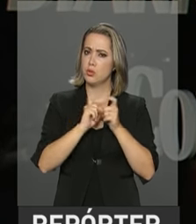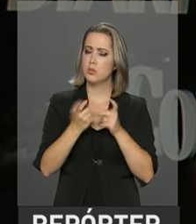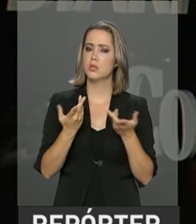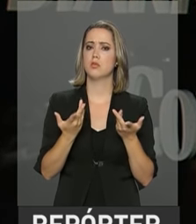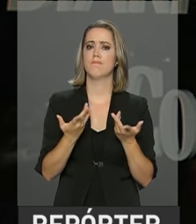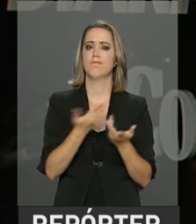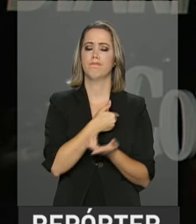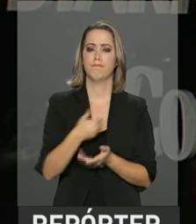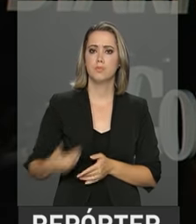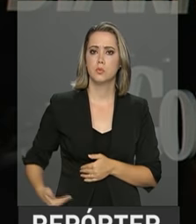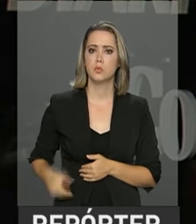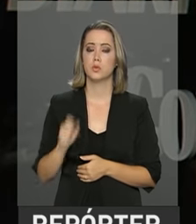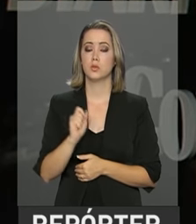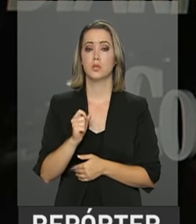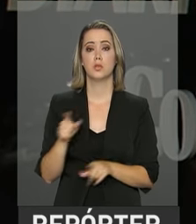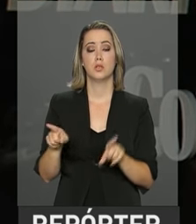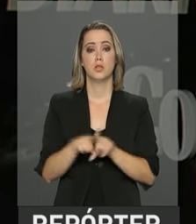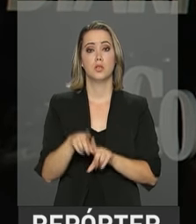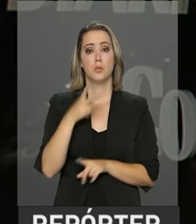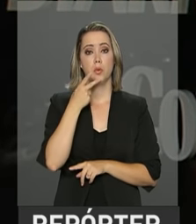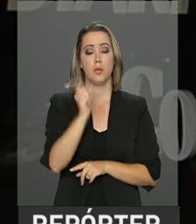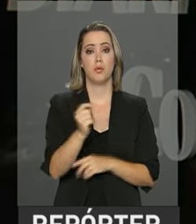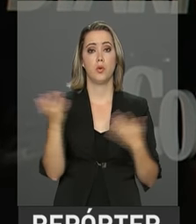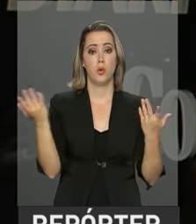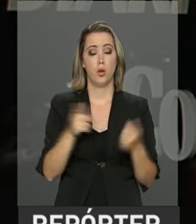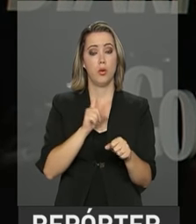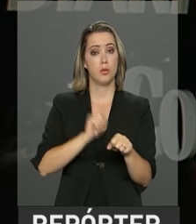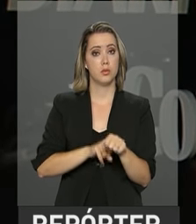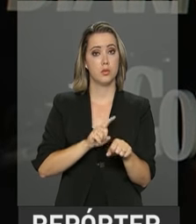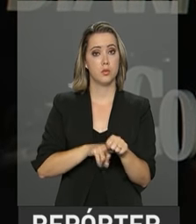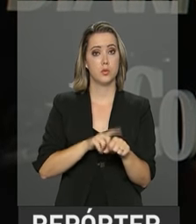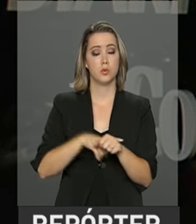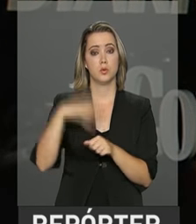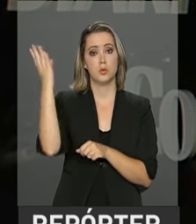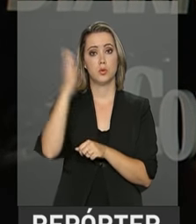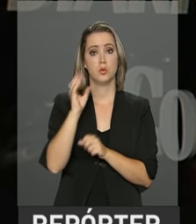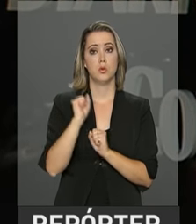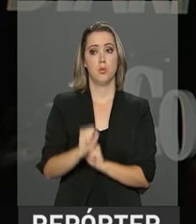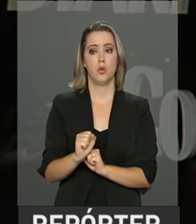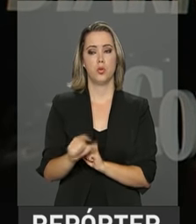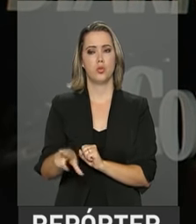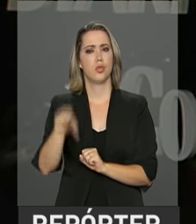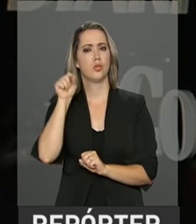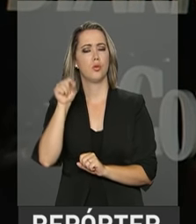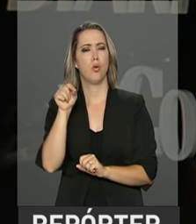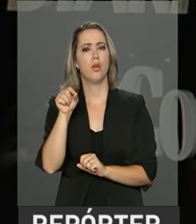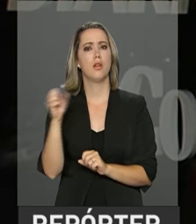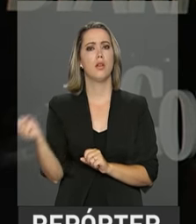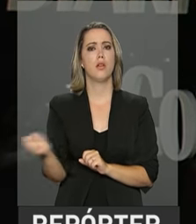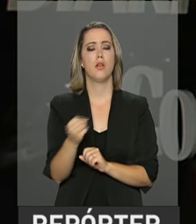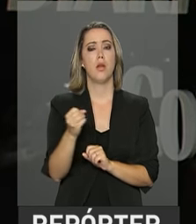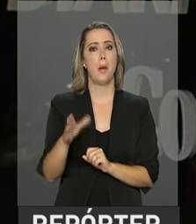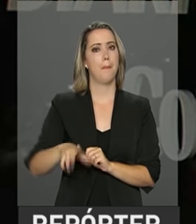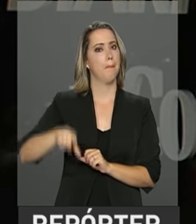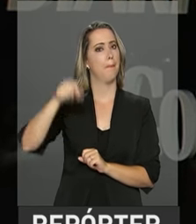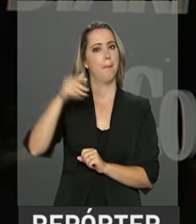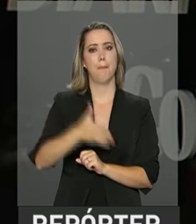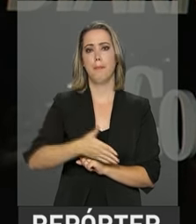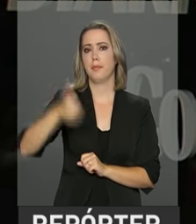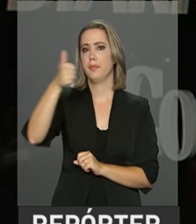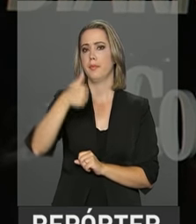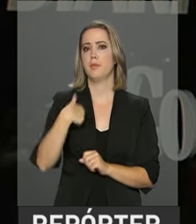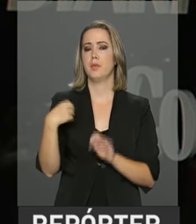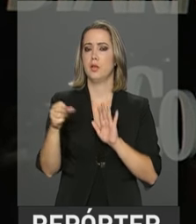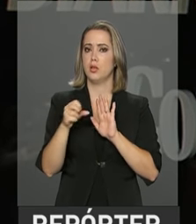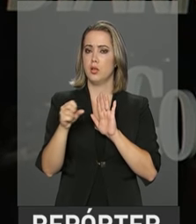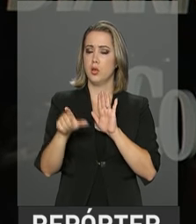pública. O ministro também comentou que, neste momento, o Brasil pode escolher a melhor reforma que deseja